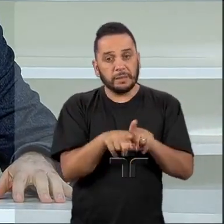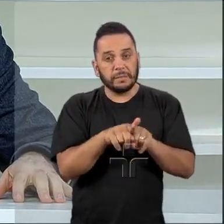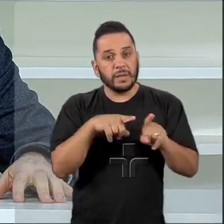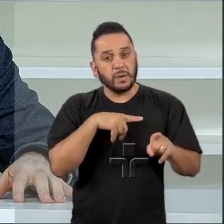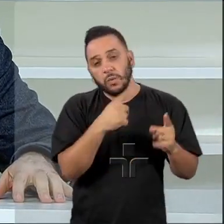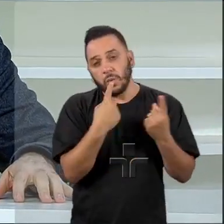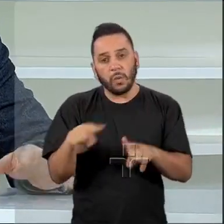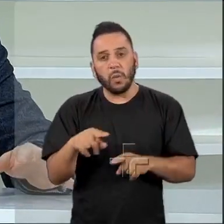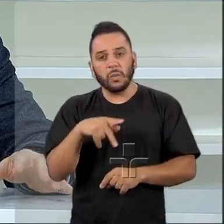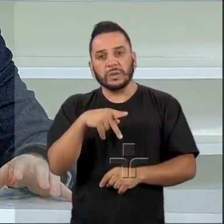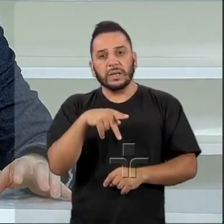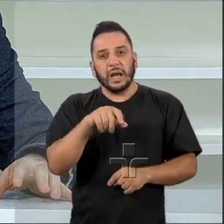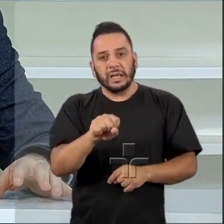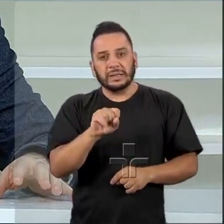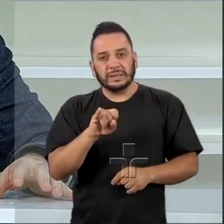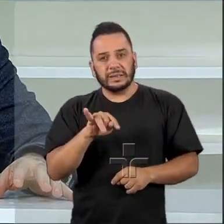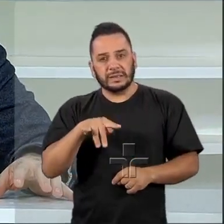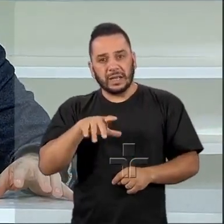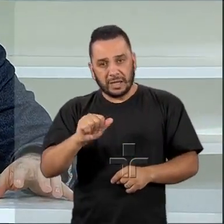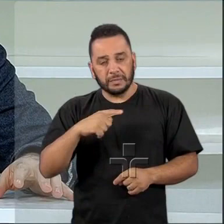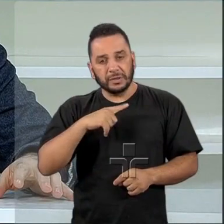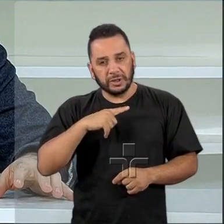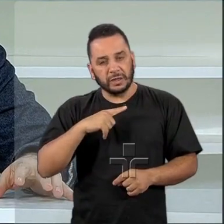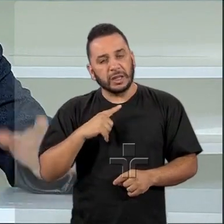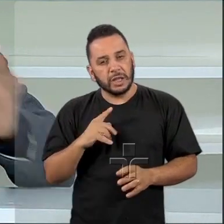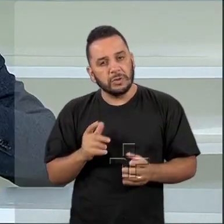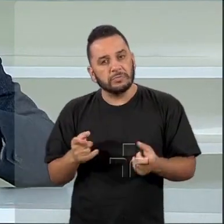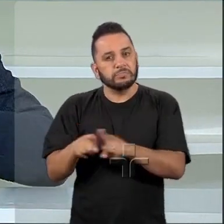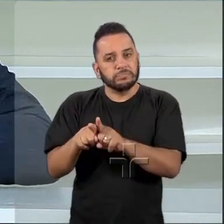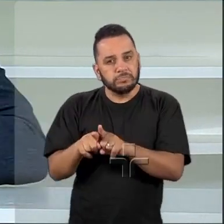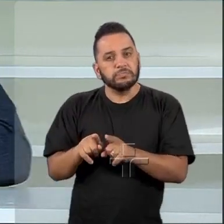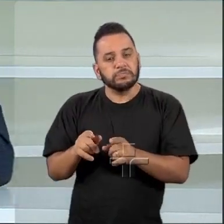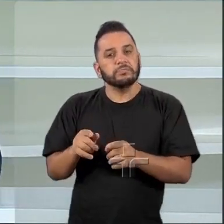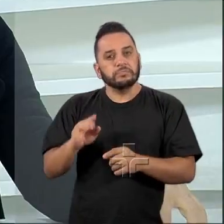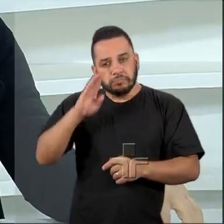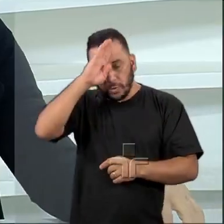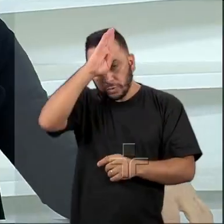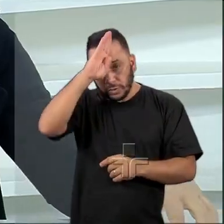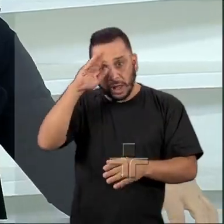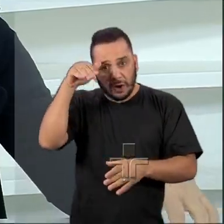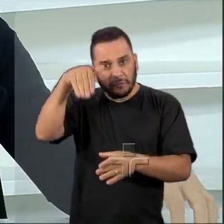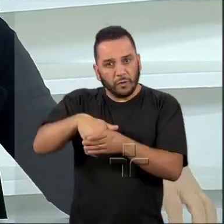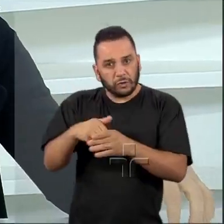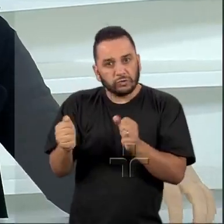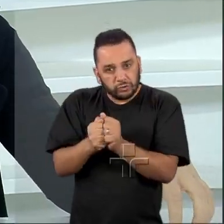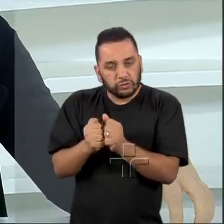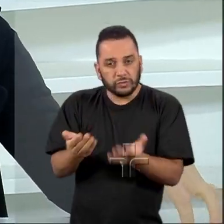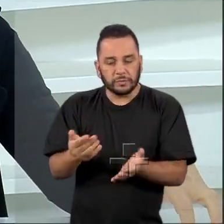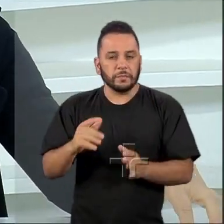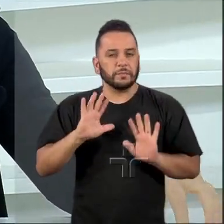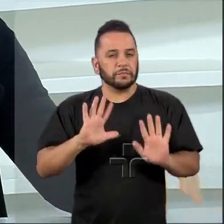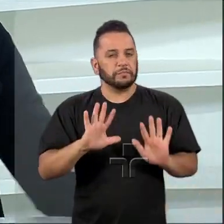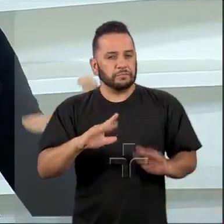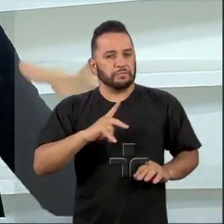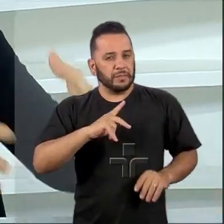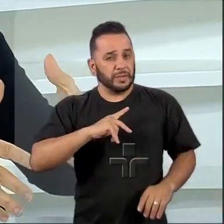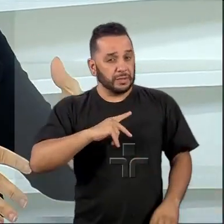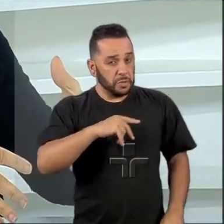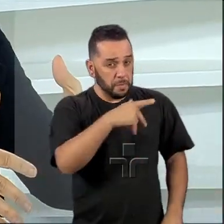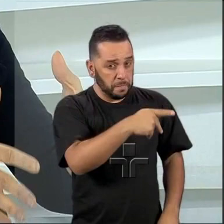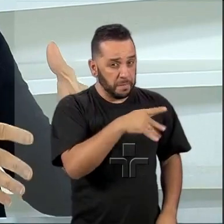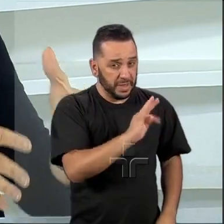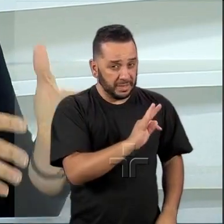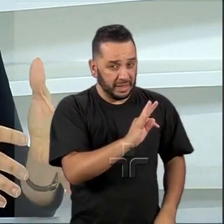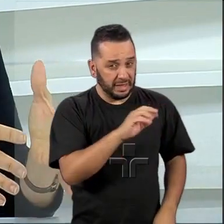antissistema que também se juntou aos votos do Bolsonaro? Mas é Marcos, isso que está em causa. Eu me questiono um pouco se o PT, de fato,